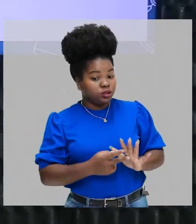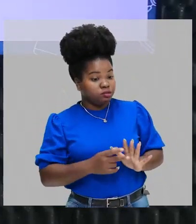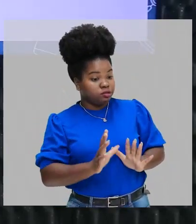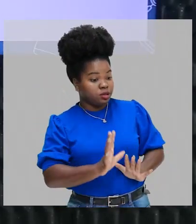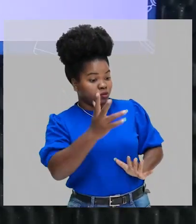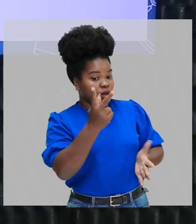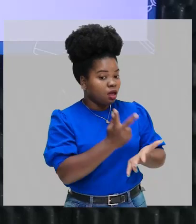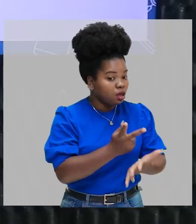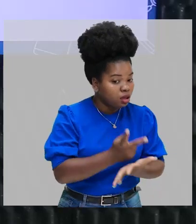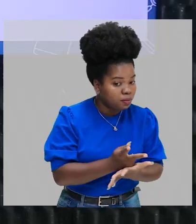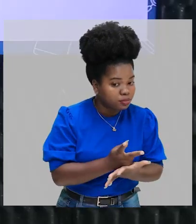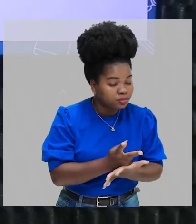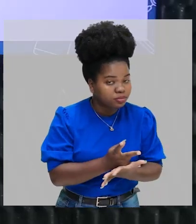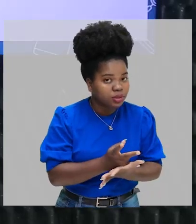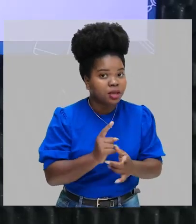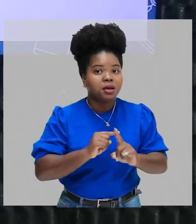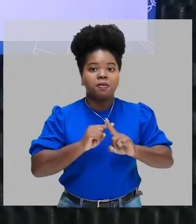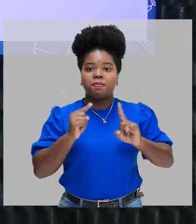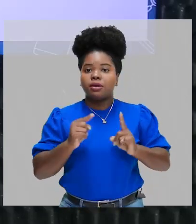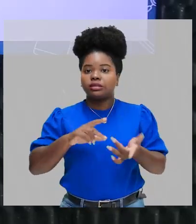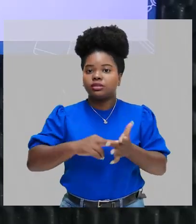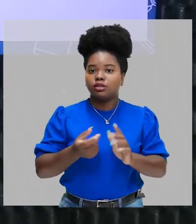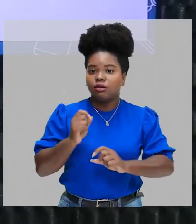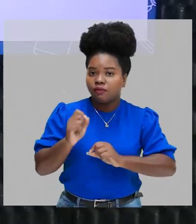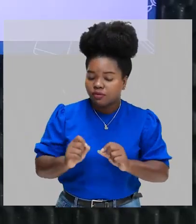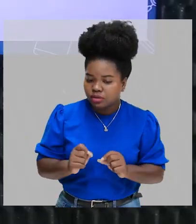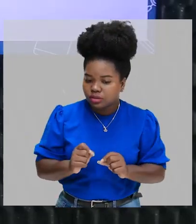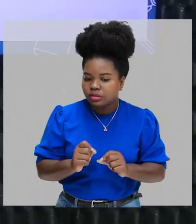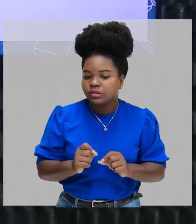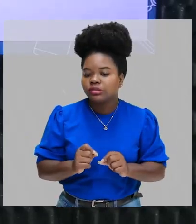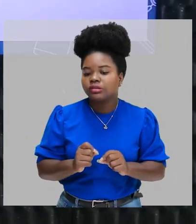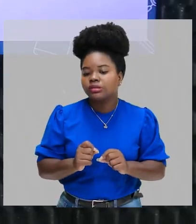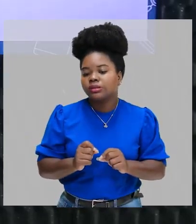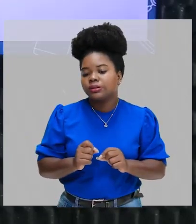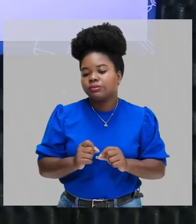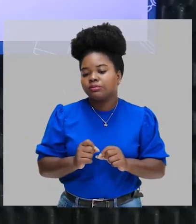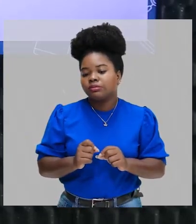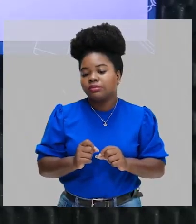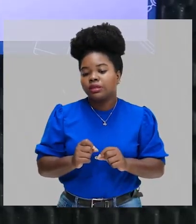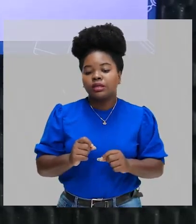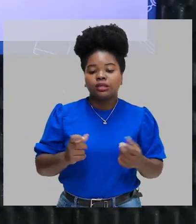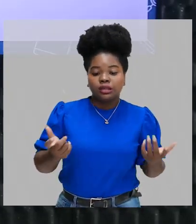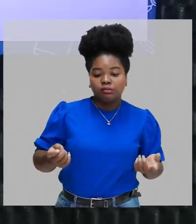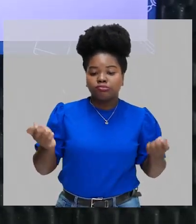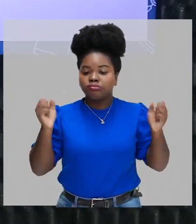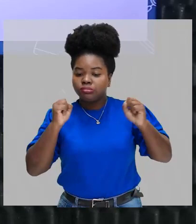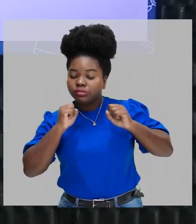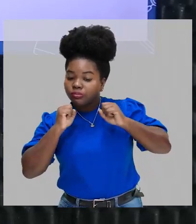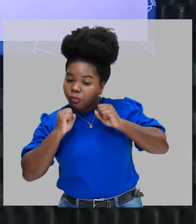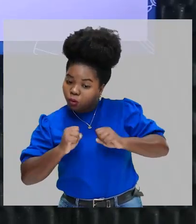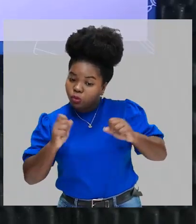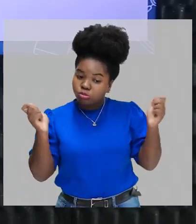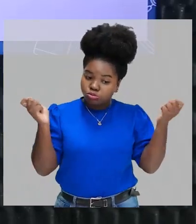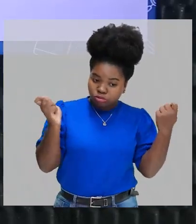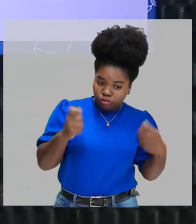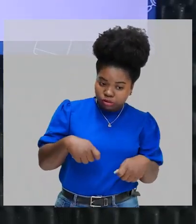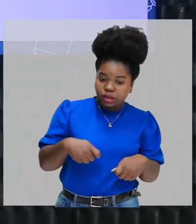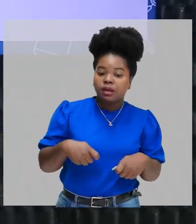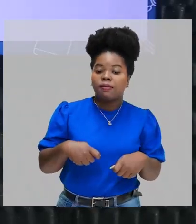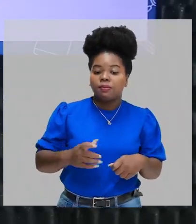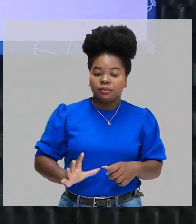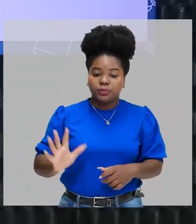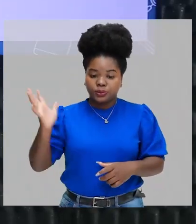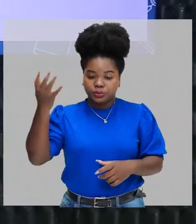aconteça sempre, mas quer dizer que abre-se ou abriu-se uma possibilidade para que